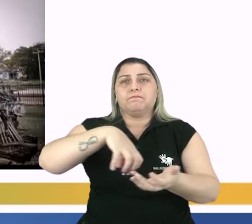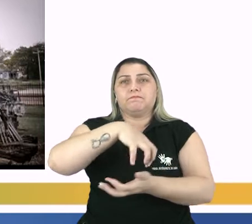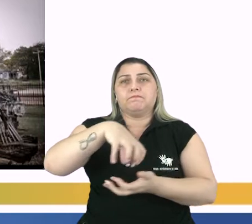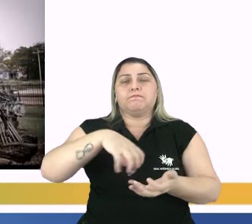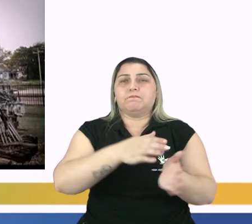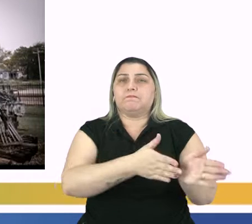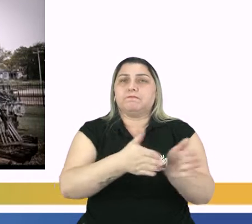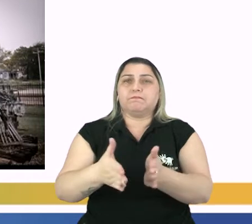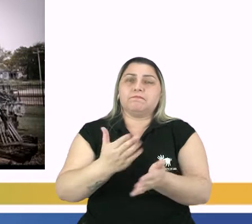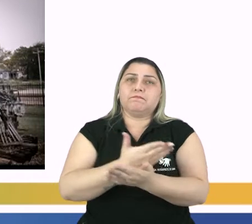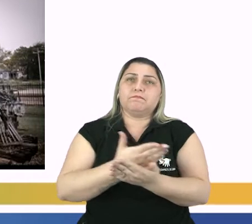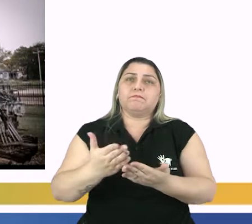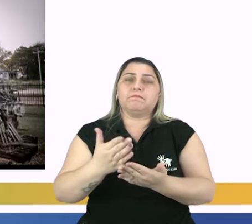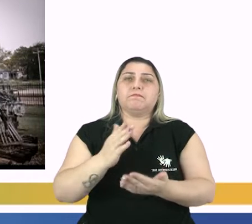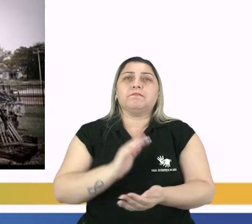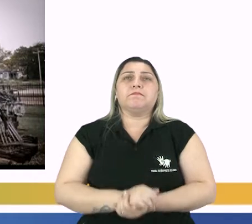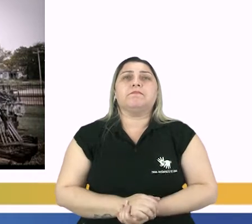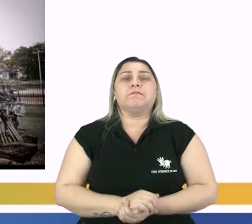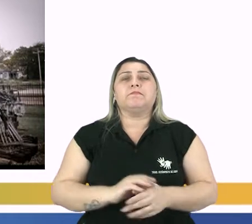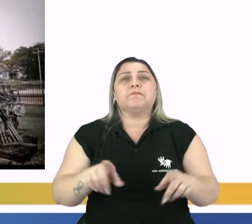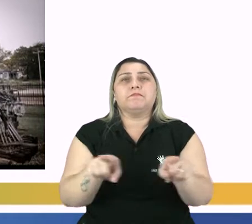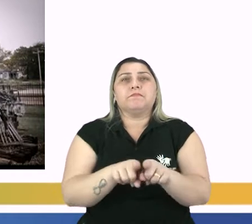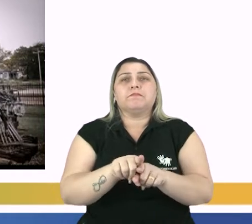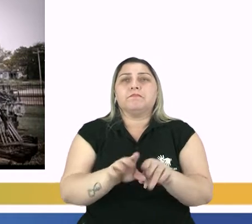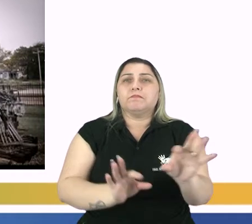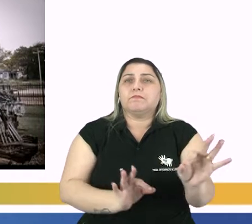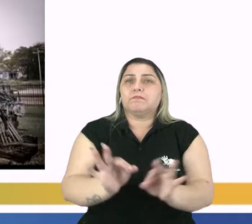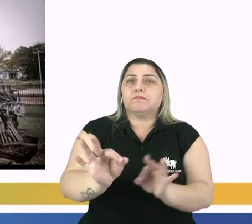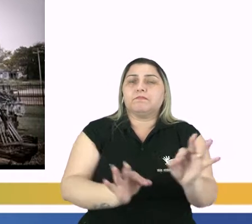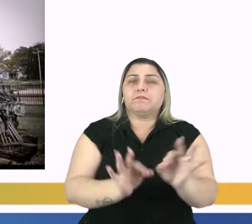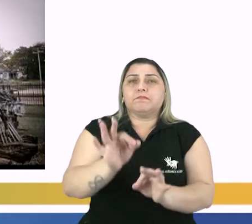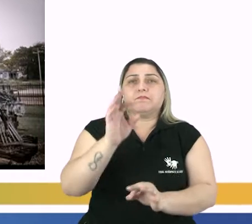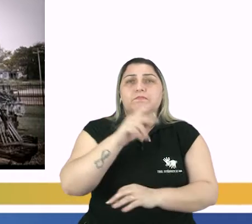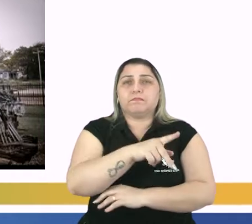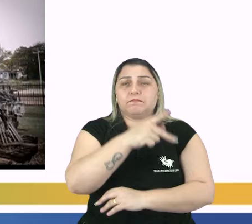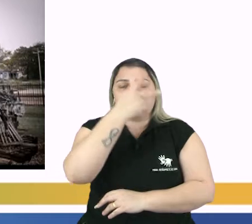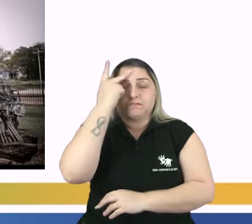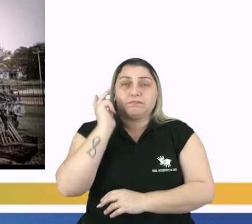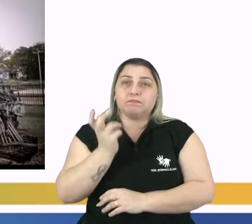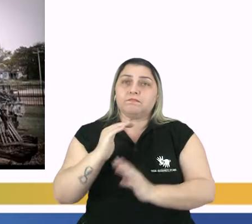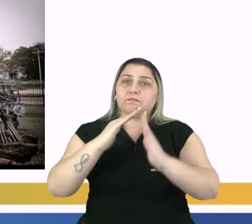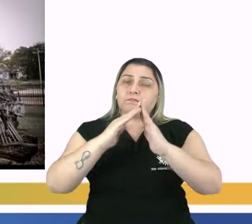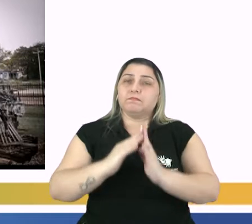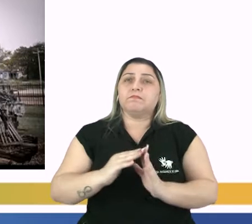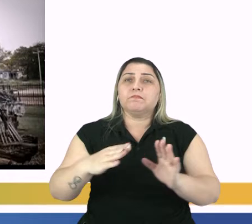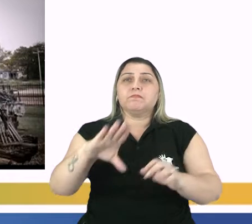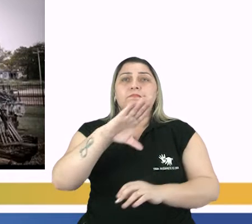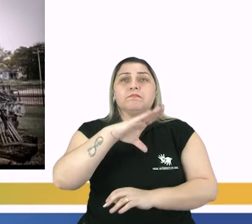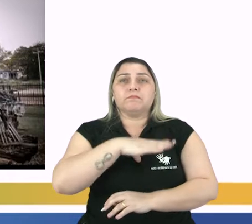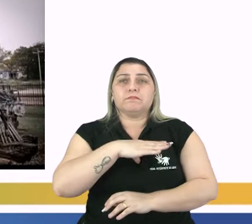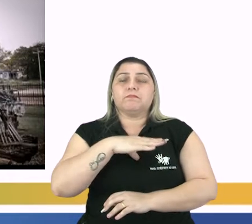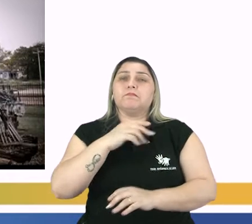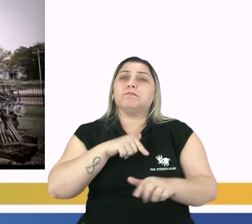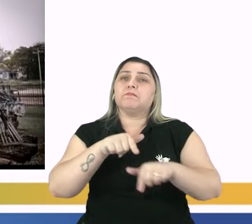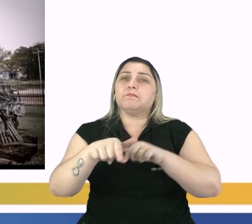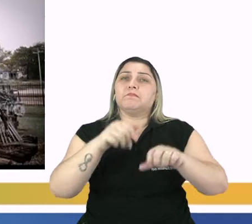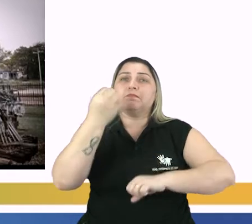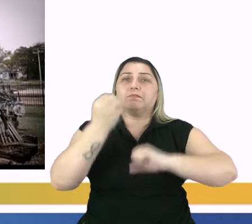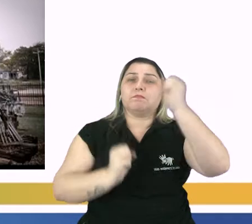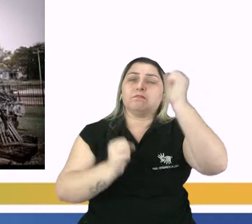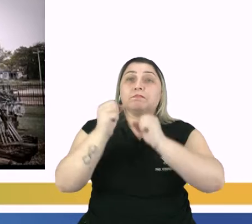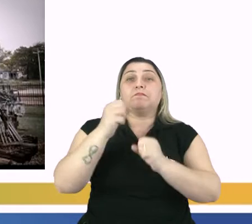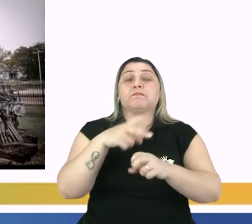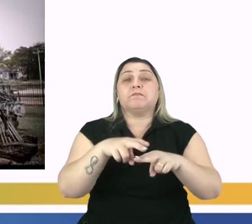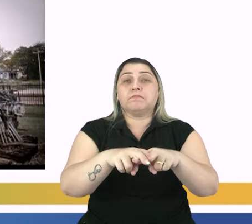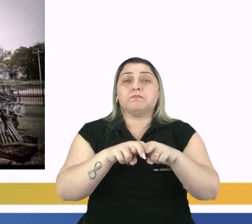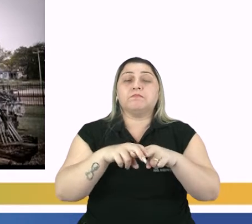Nesse período aí que começa a Revolução Industrial, começa também a urbanização, porque as pessoas querem morar na cidade para trabalhar nas indústrias. Por isso que